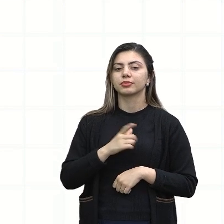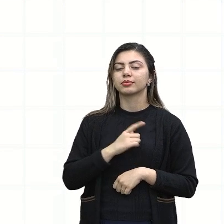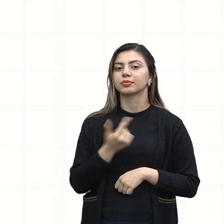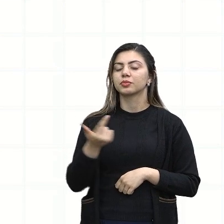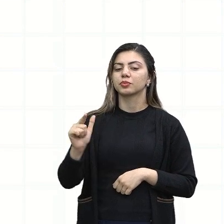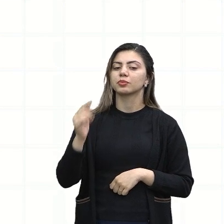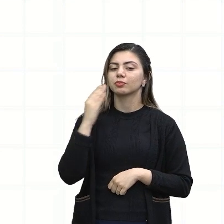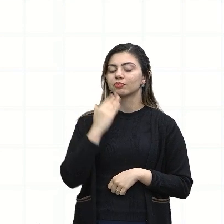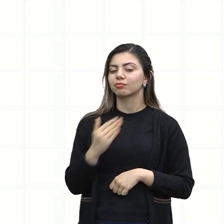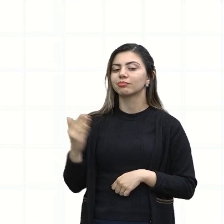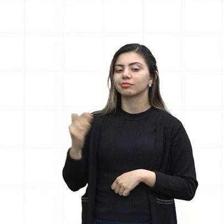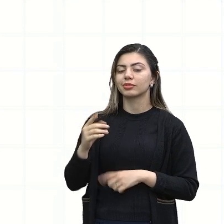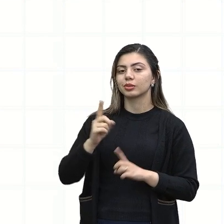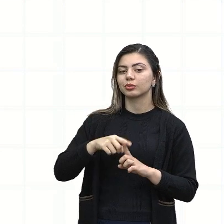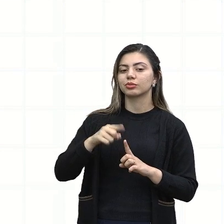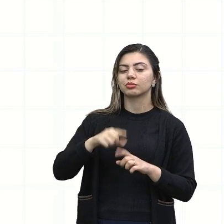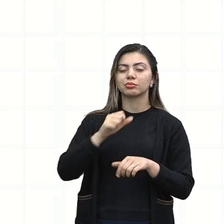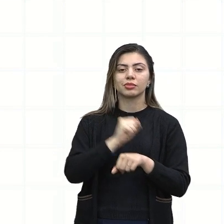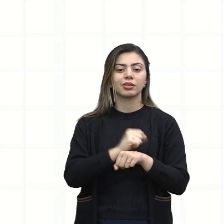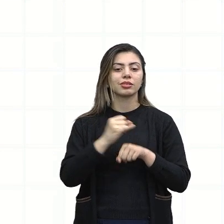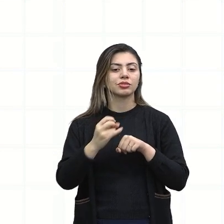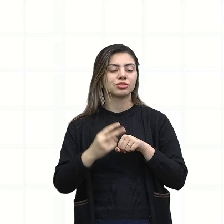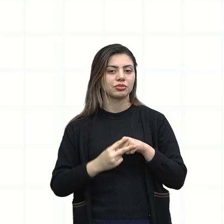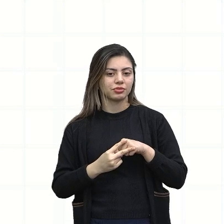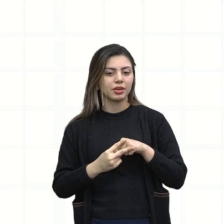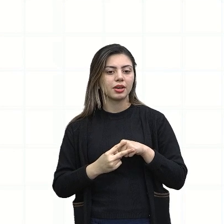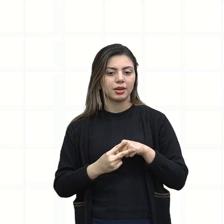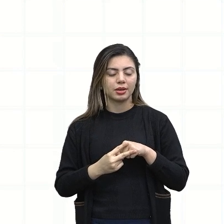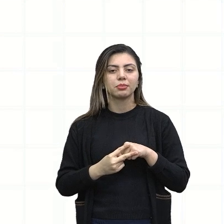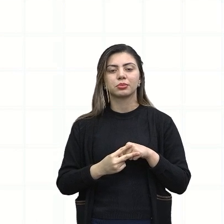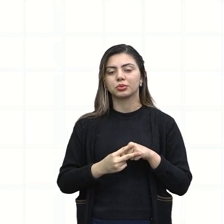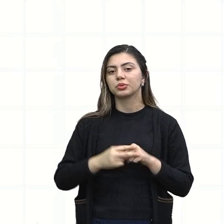de tempo. Vocês lembram que nós falamos ali que ele pode